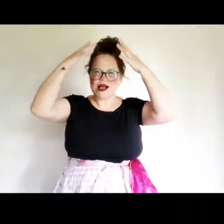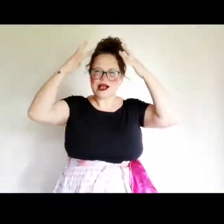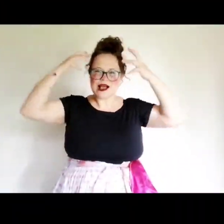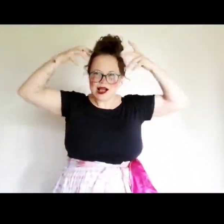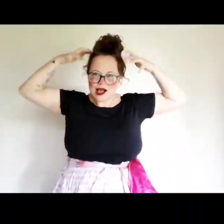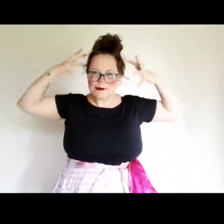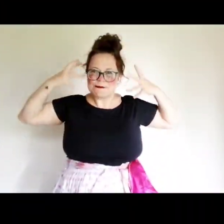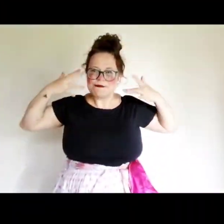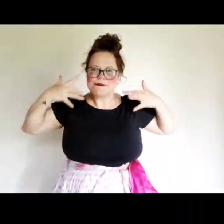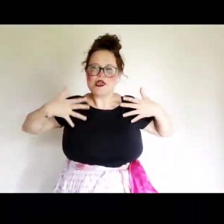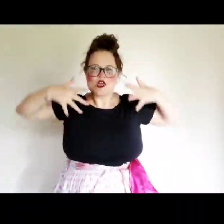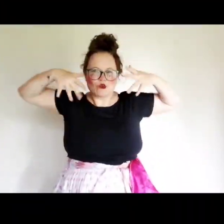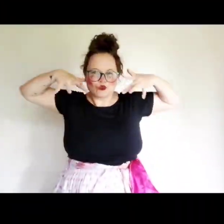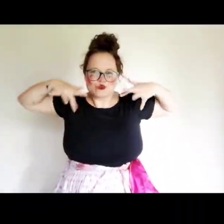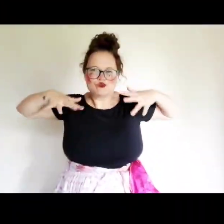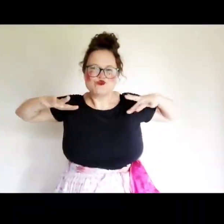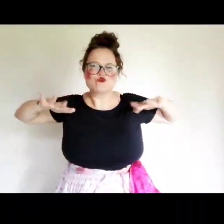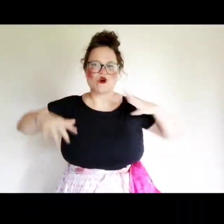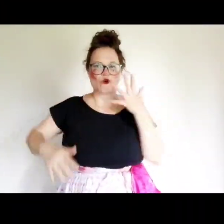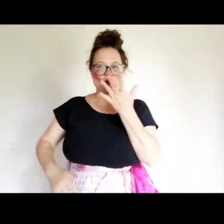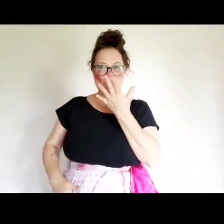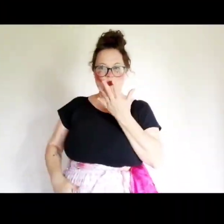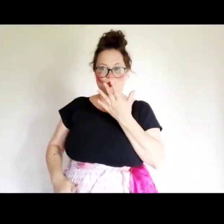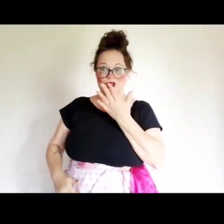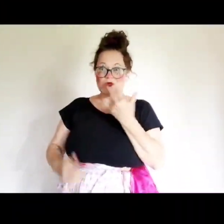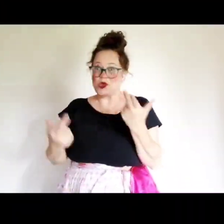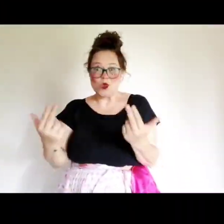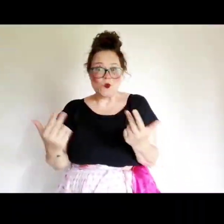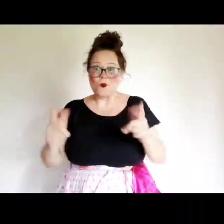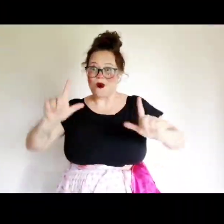multicoloridos, parecida com a boneca da TV.